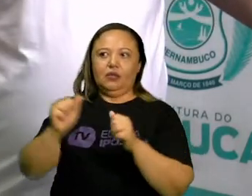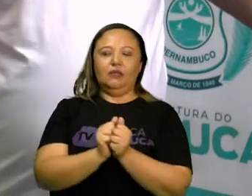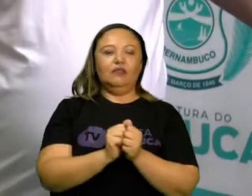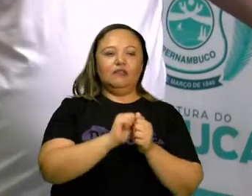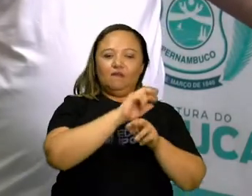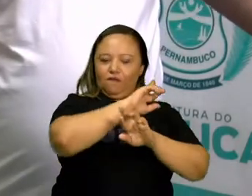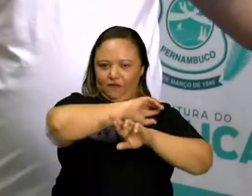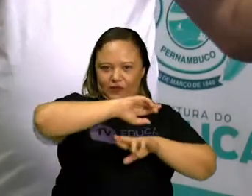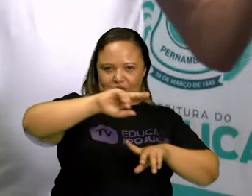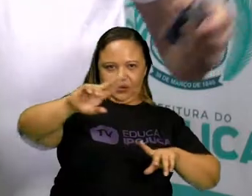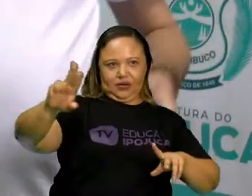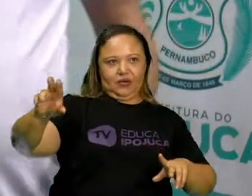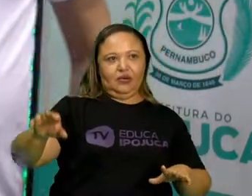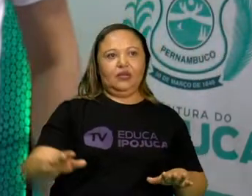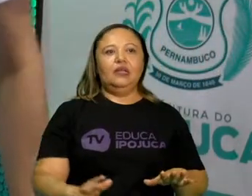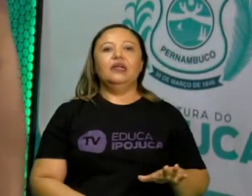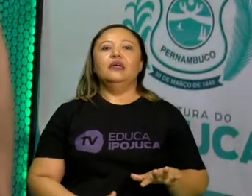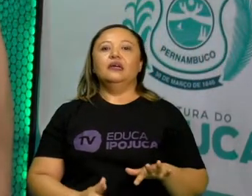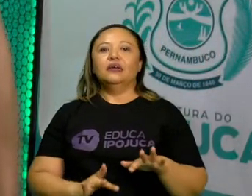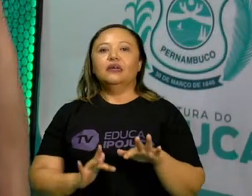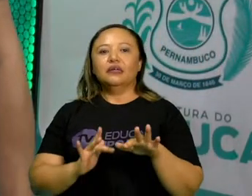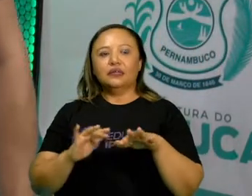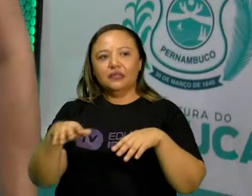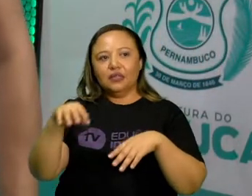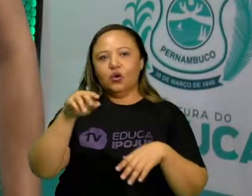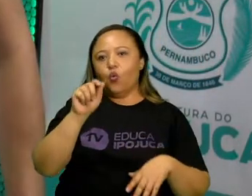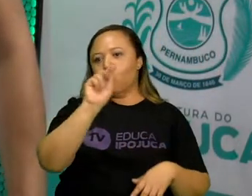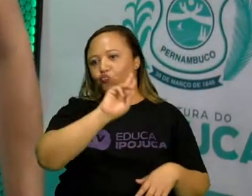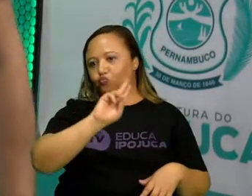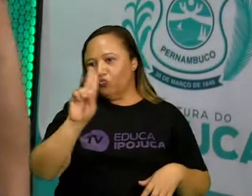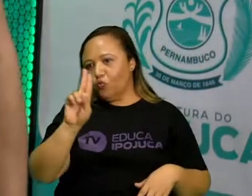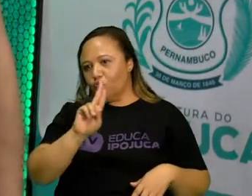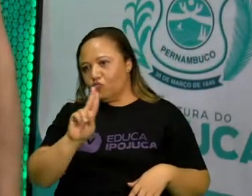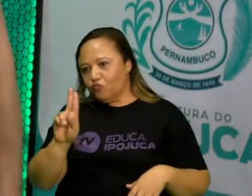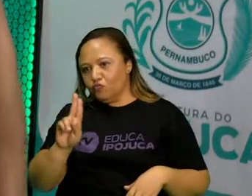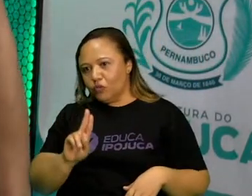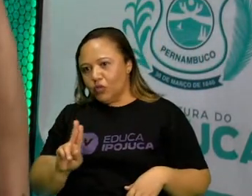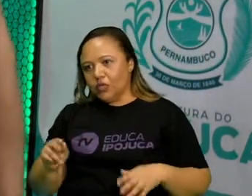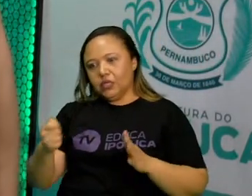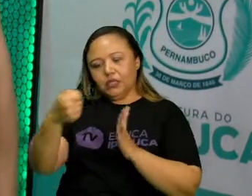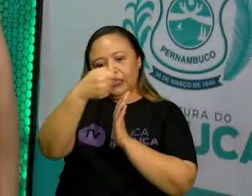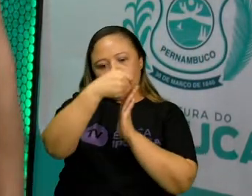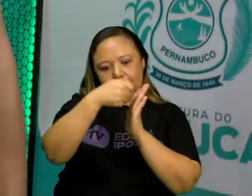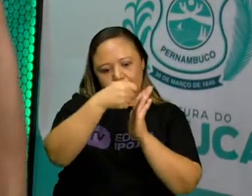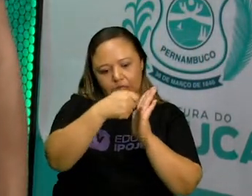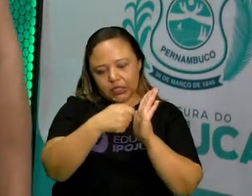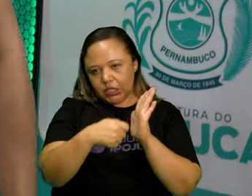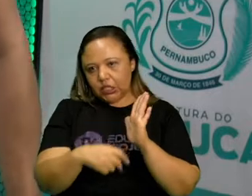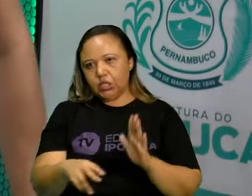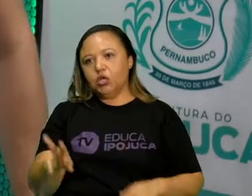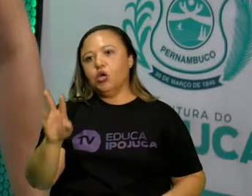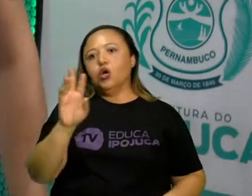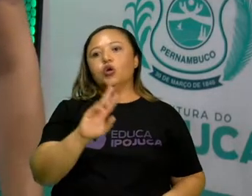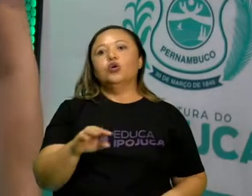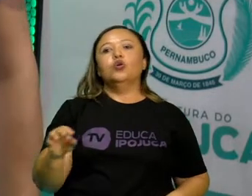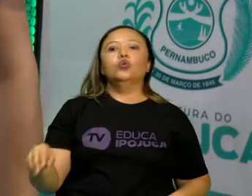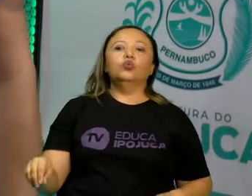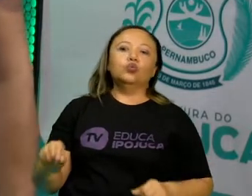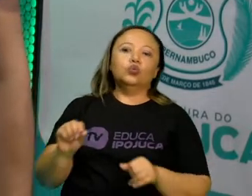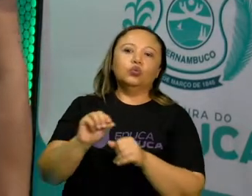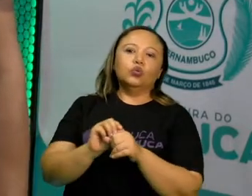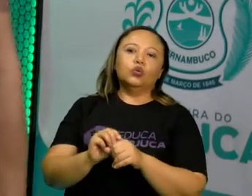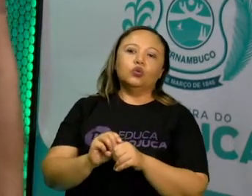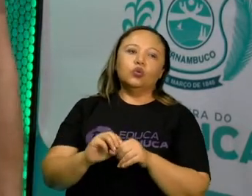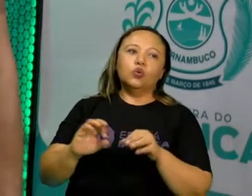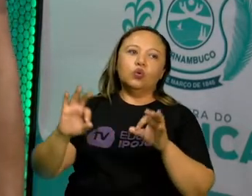faz parte da pós-produção os créditos aqueles nomes que você vier letrinhas tudo isso aprender pois os efeitos visuais